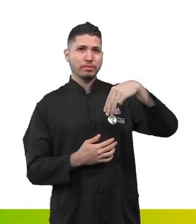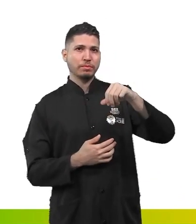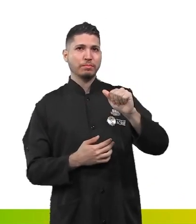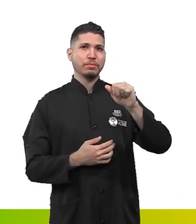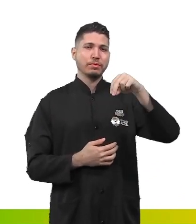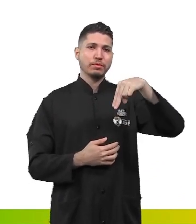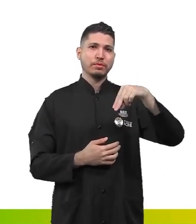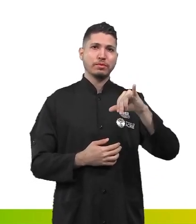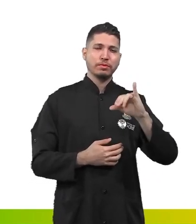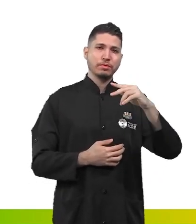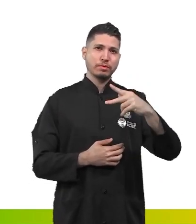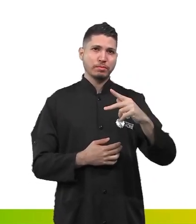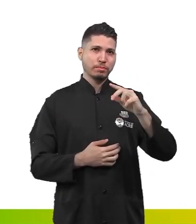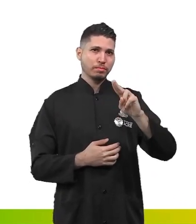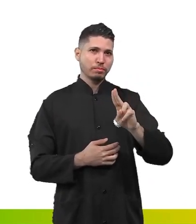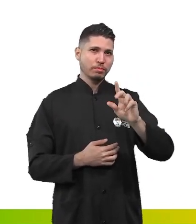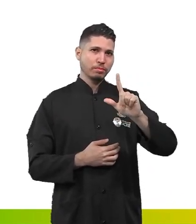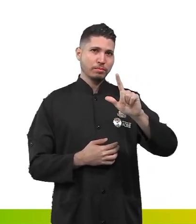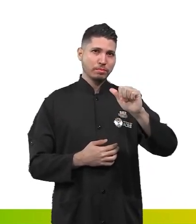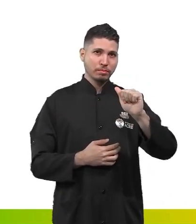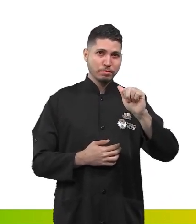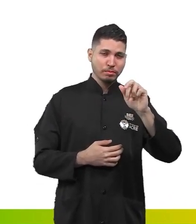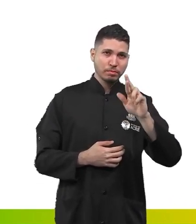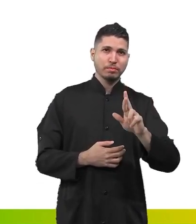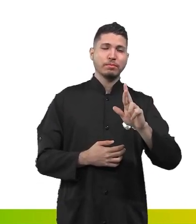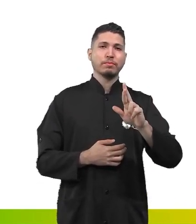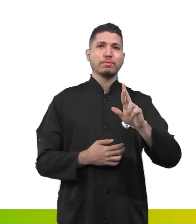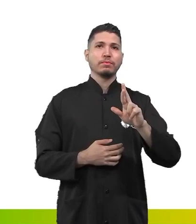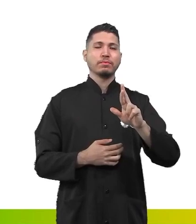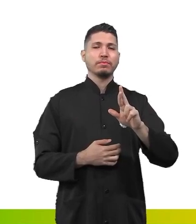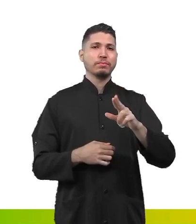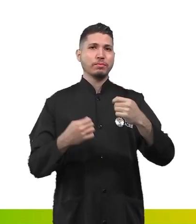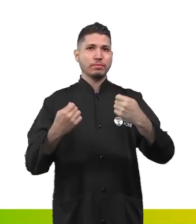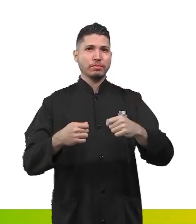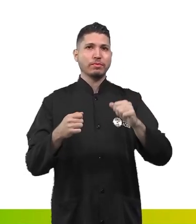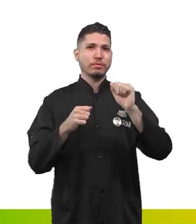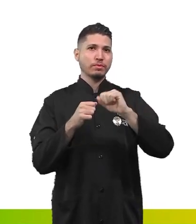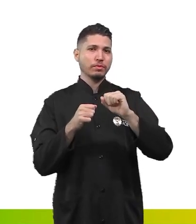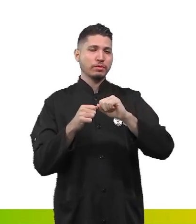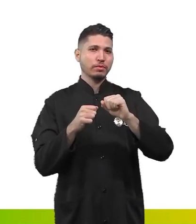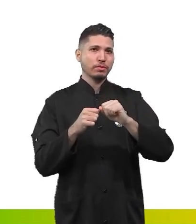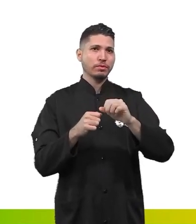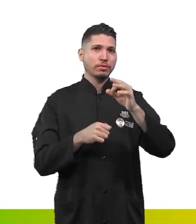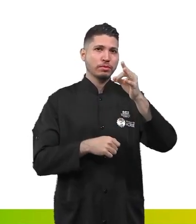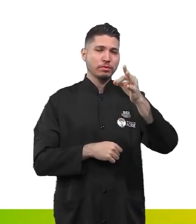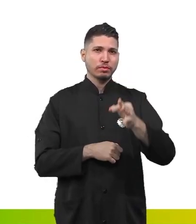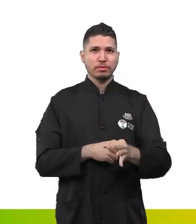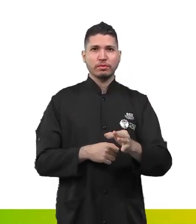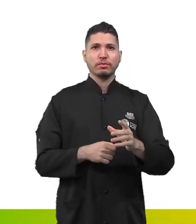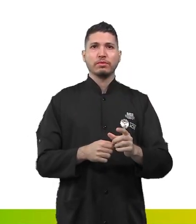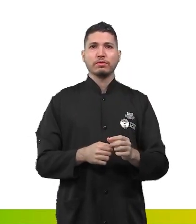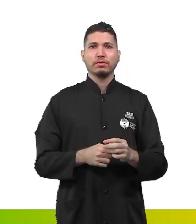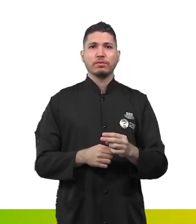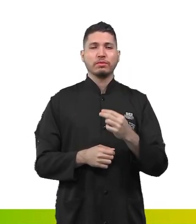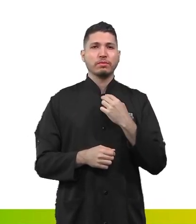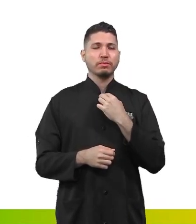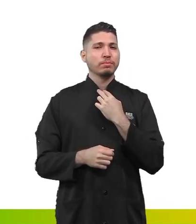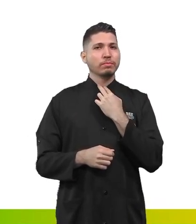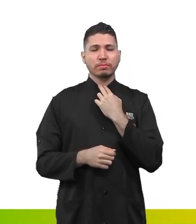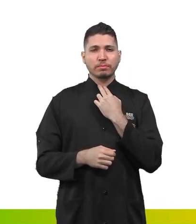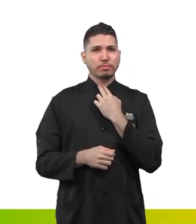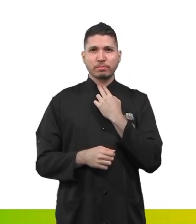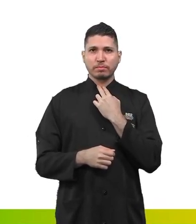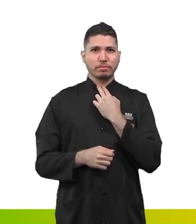ou que deve ser manipulada de forma correta. Então, eu não posso colocar em risco a vida de ninguém. Eu tenho